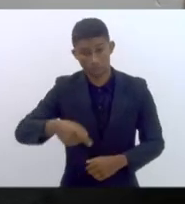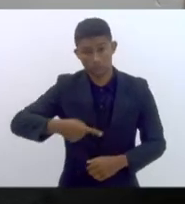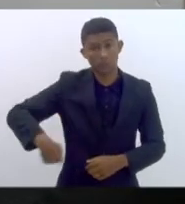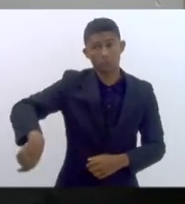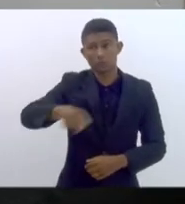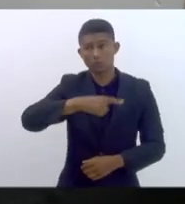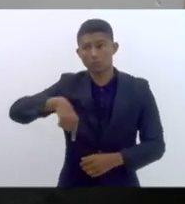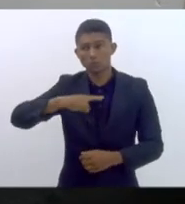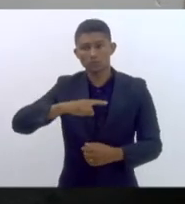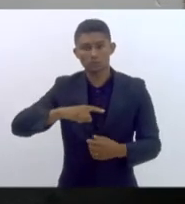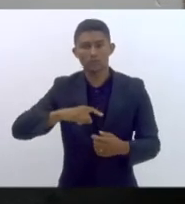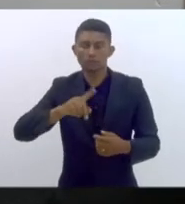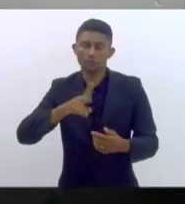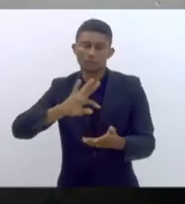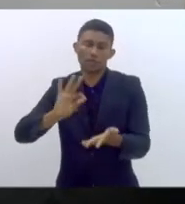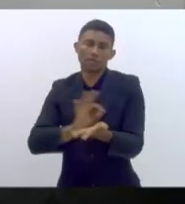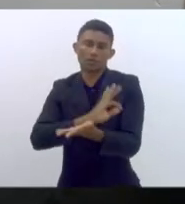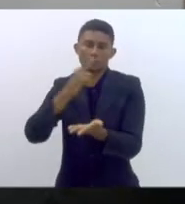da assinatura,